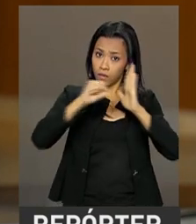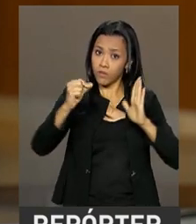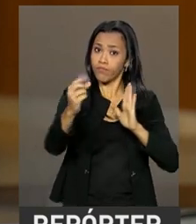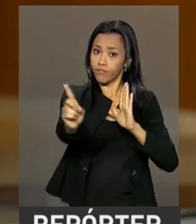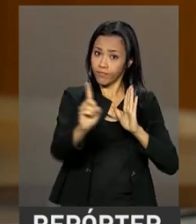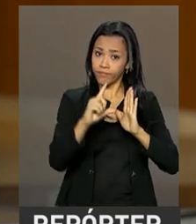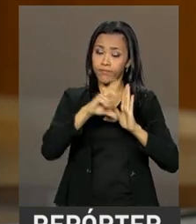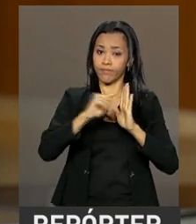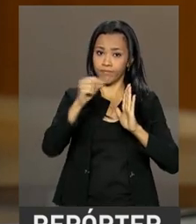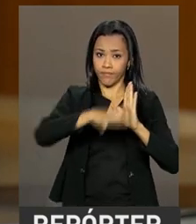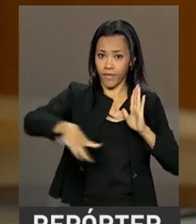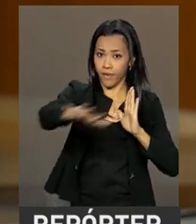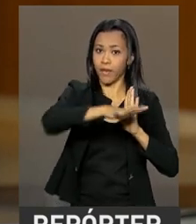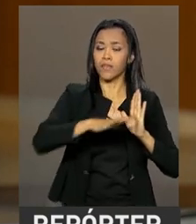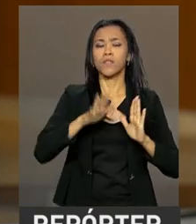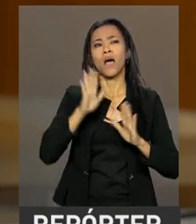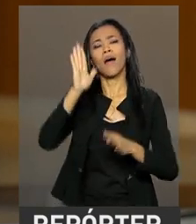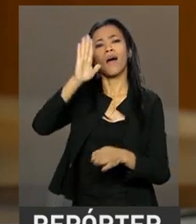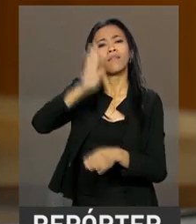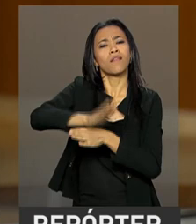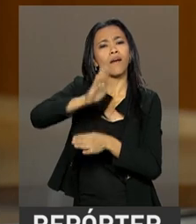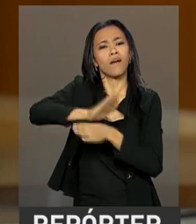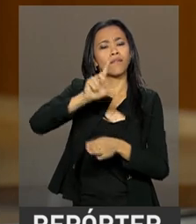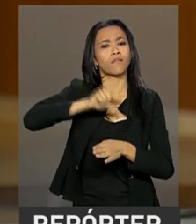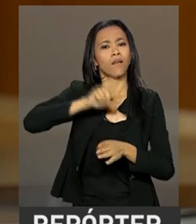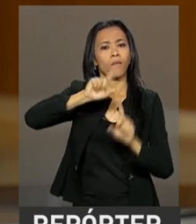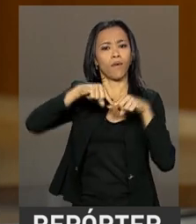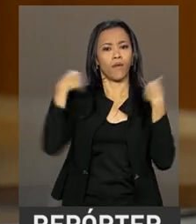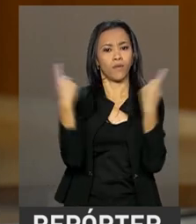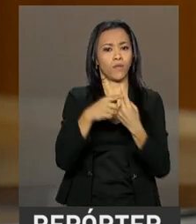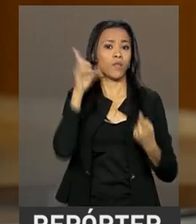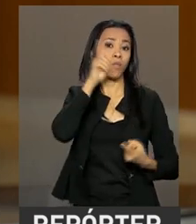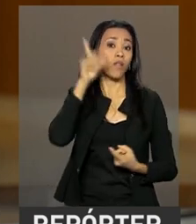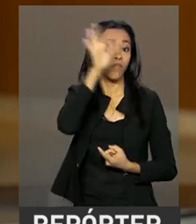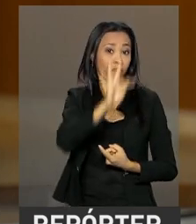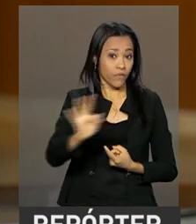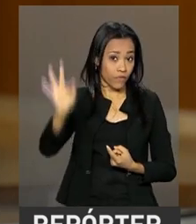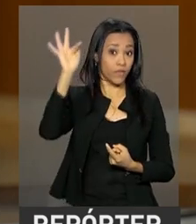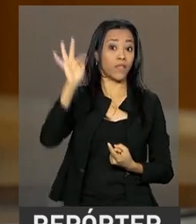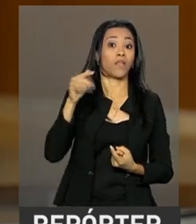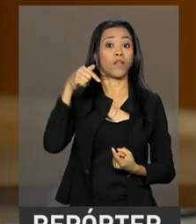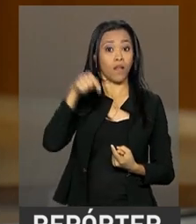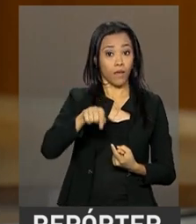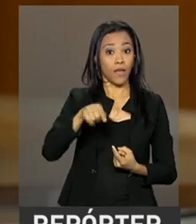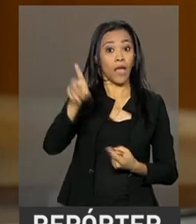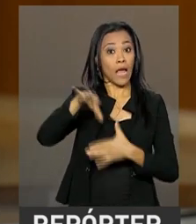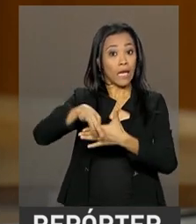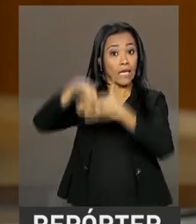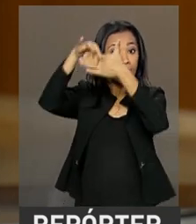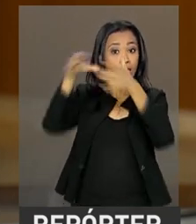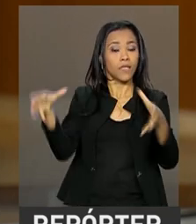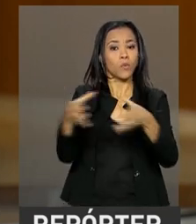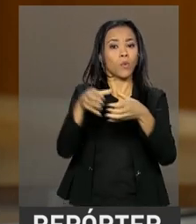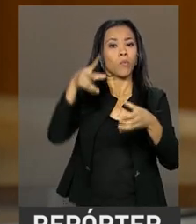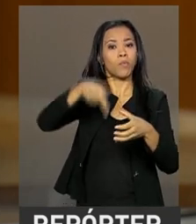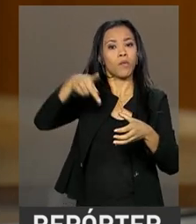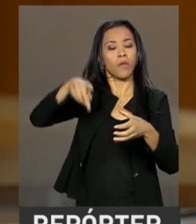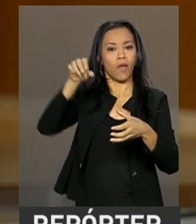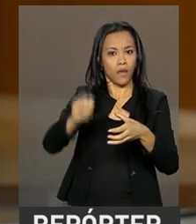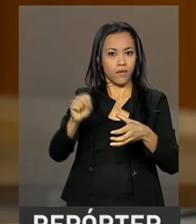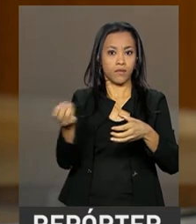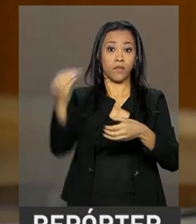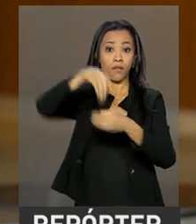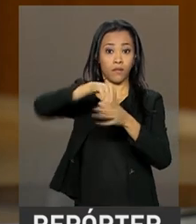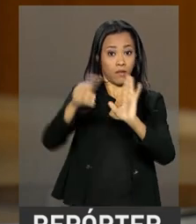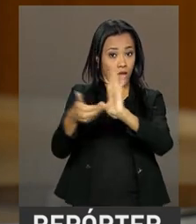do Planalto. No começo da tarde, Rodrigo Maia tem uma reunião com o deputado federal Arnaldo Jordi, que é líder do PPS na Câmara dos